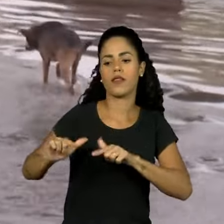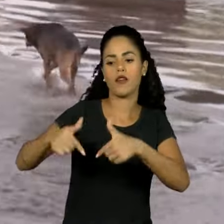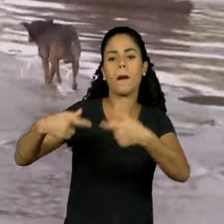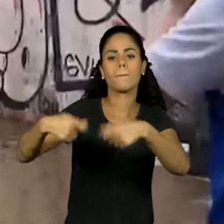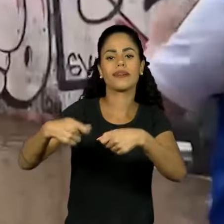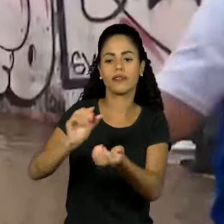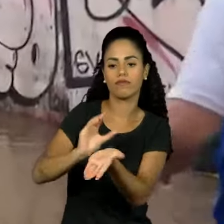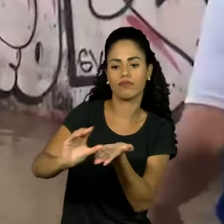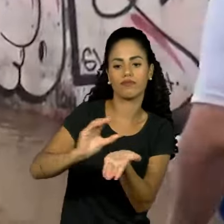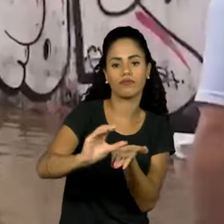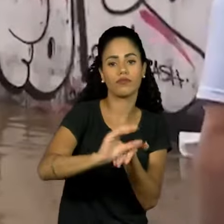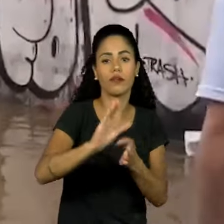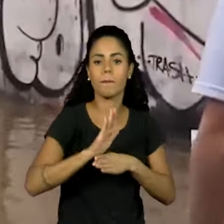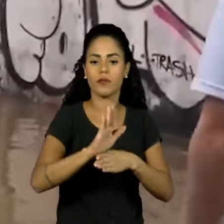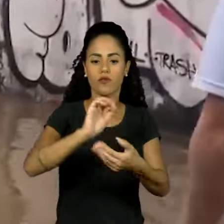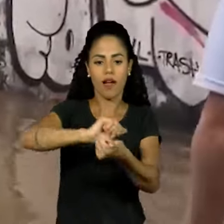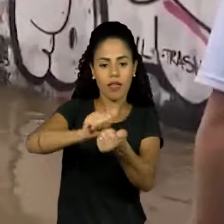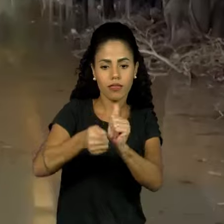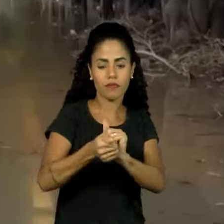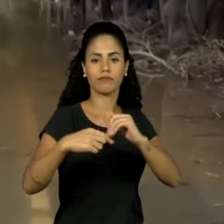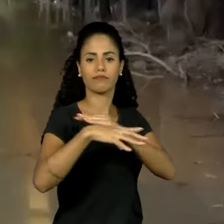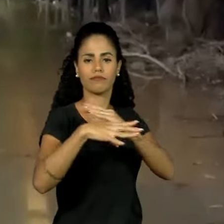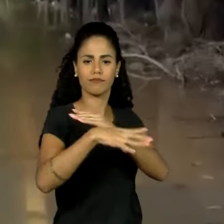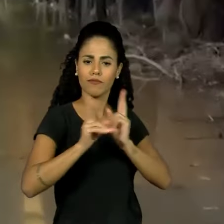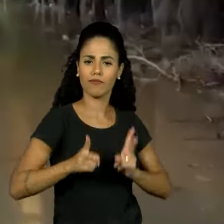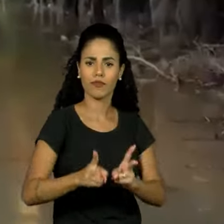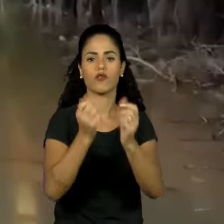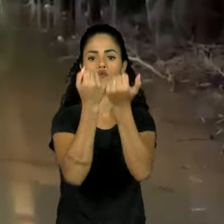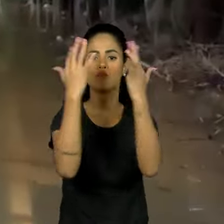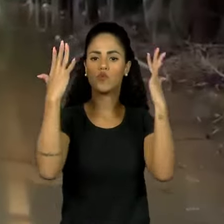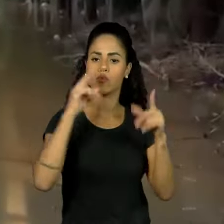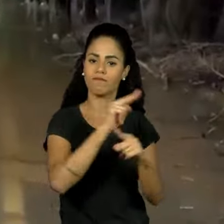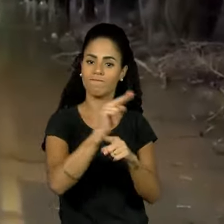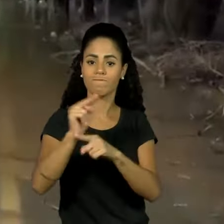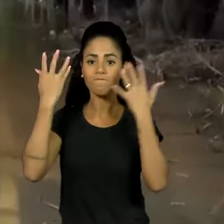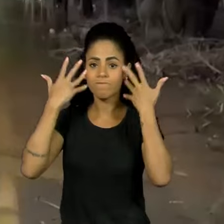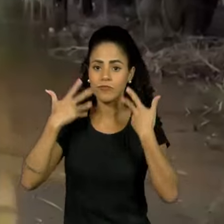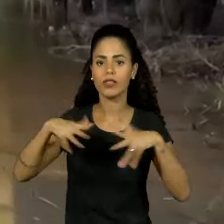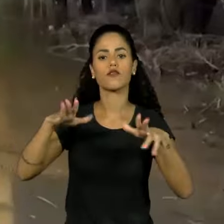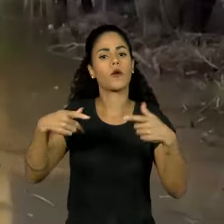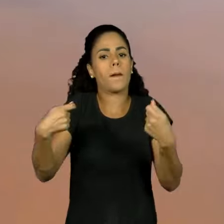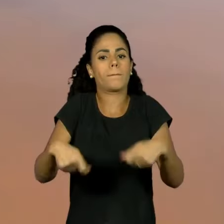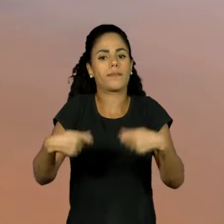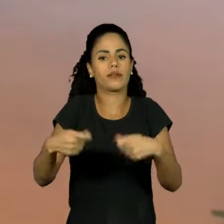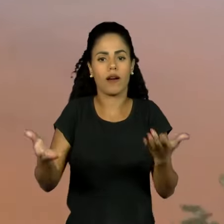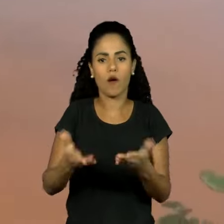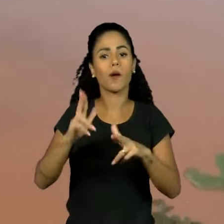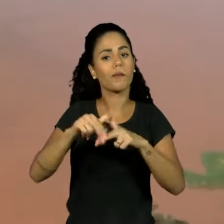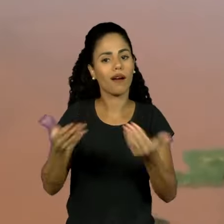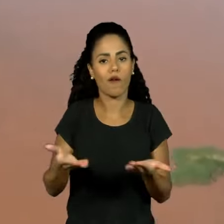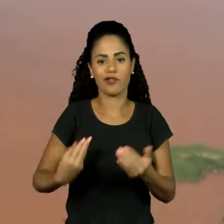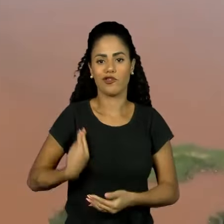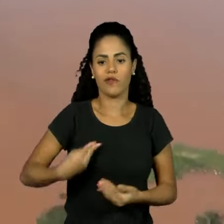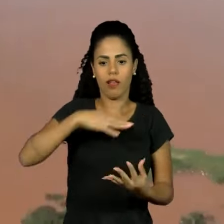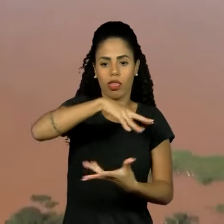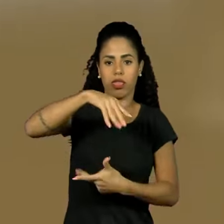recursos para adaptar as cidades e preservar os ambientes naturais em tempo de aquecimento global.